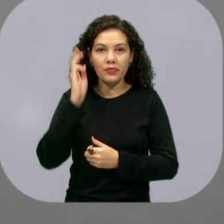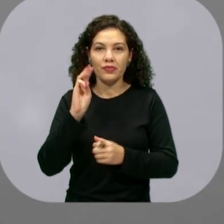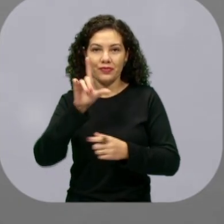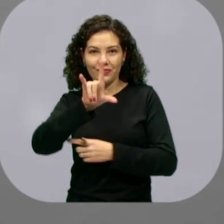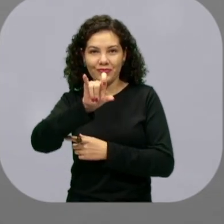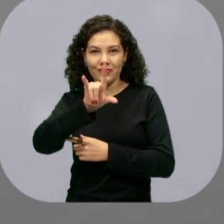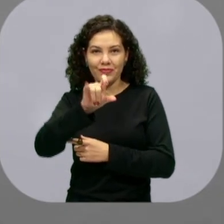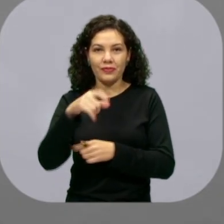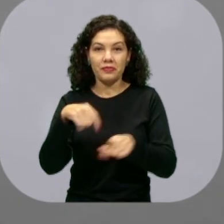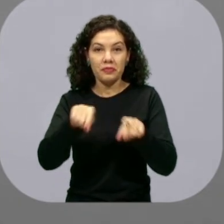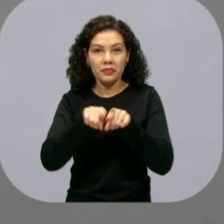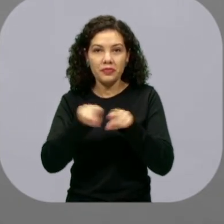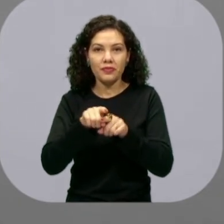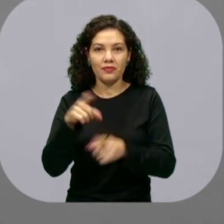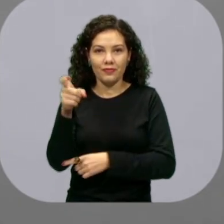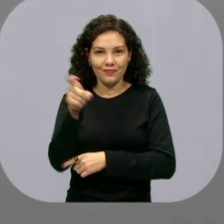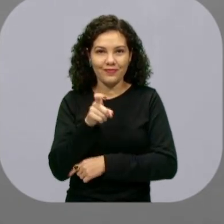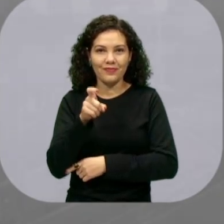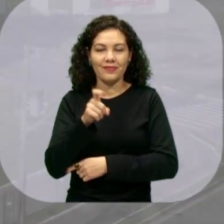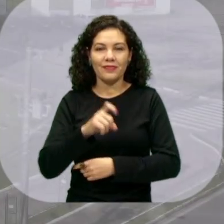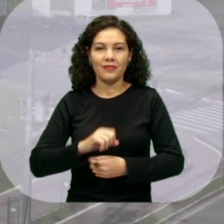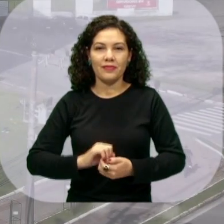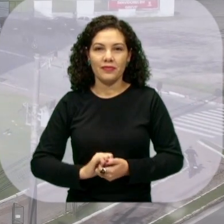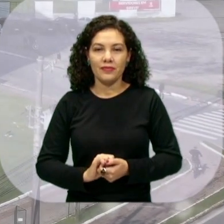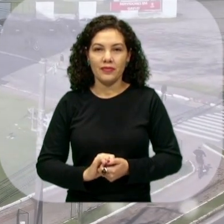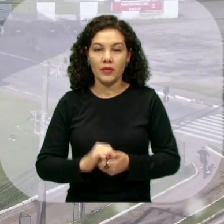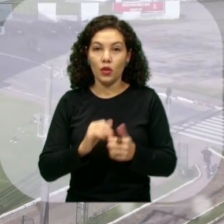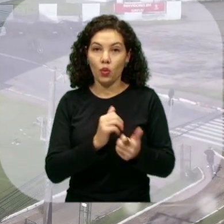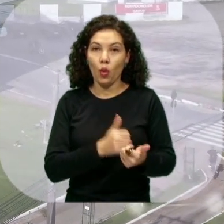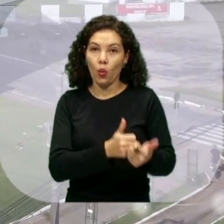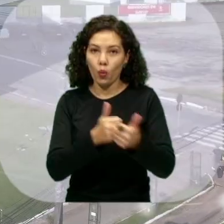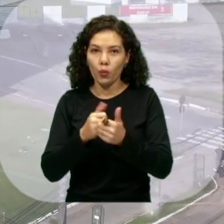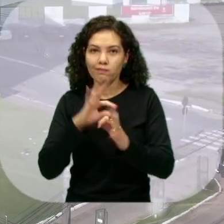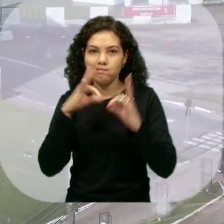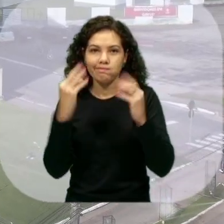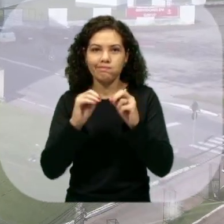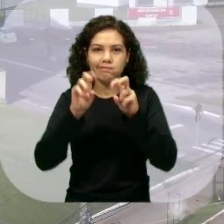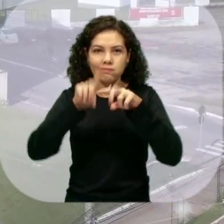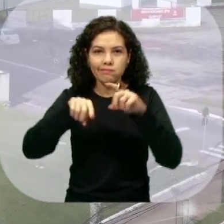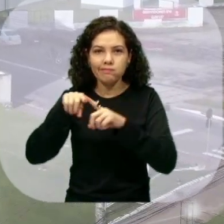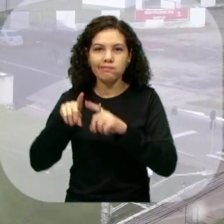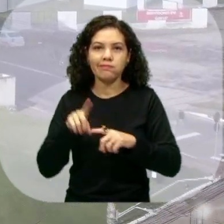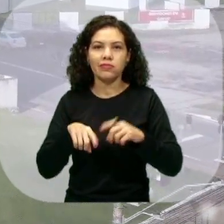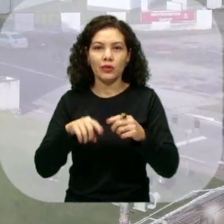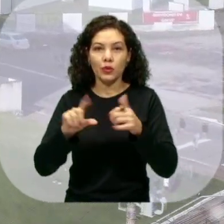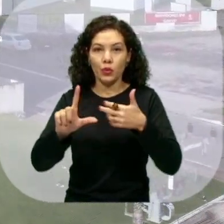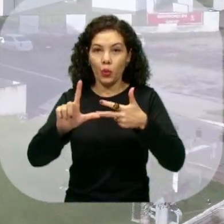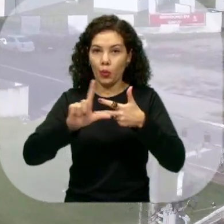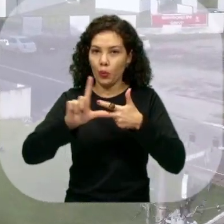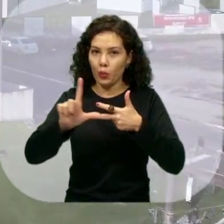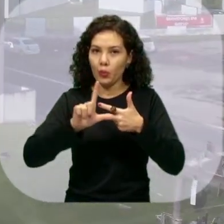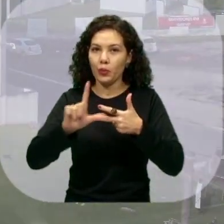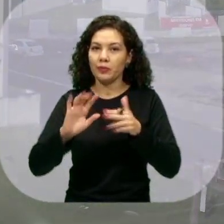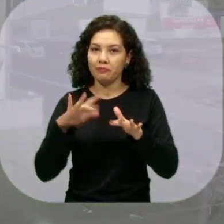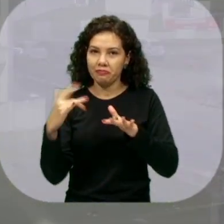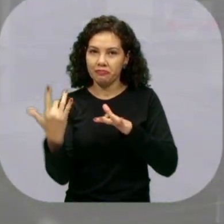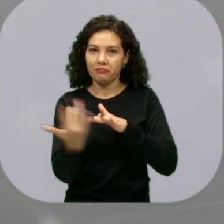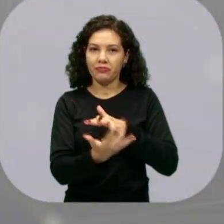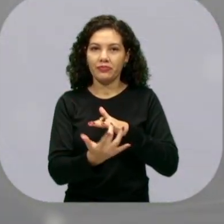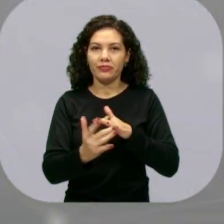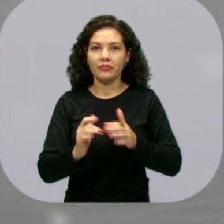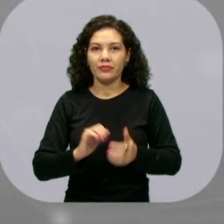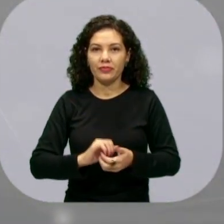no Instagram e também no X. Acompanhe todo o conteúdo do Poder Legislativo nas redes